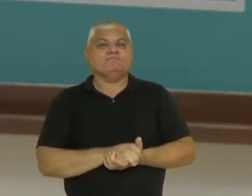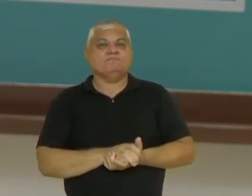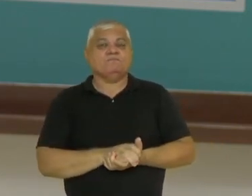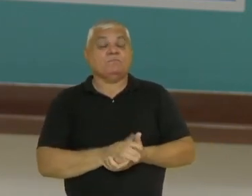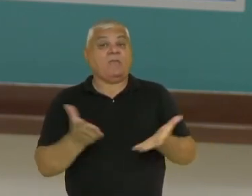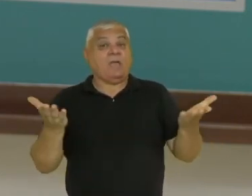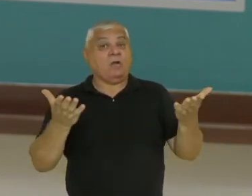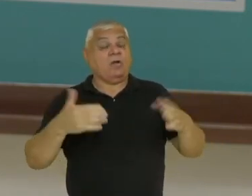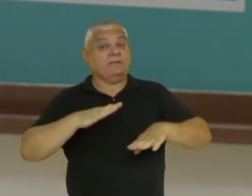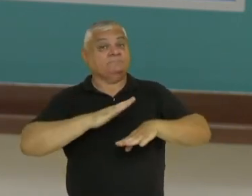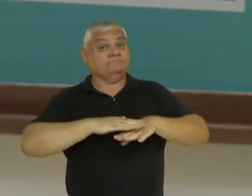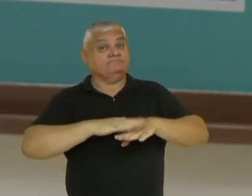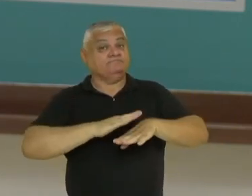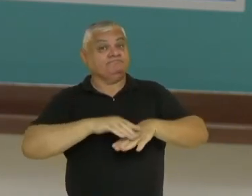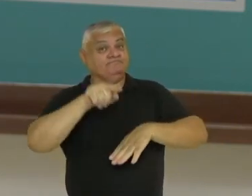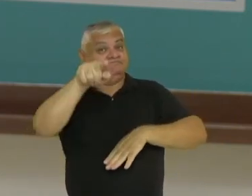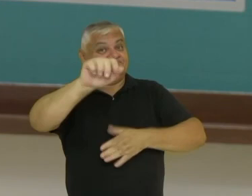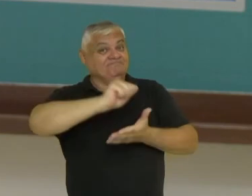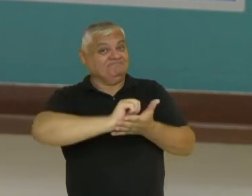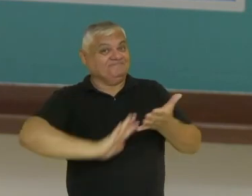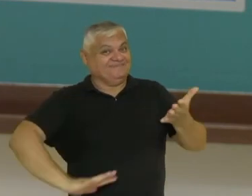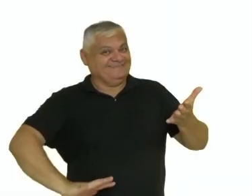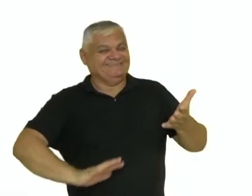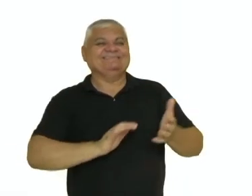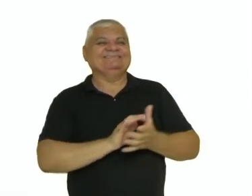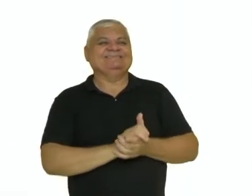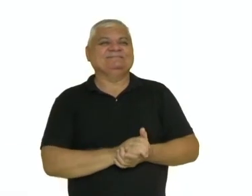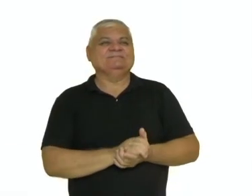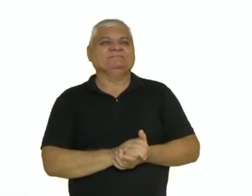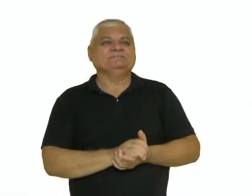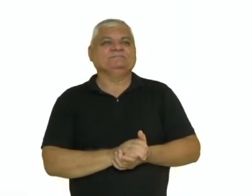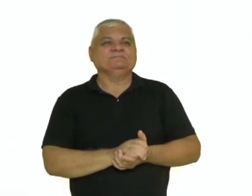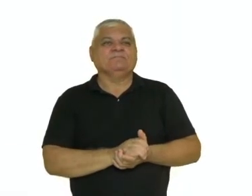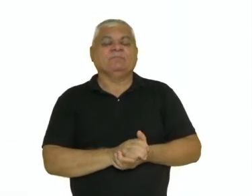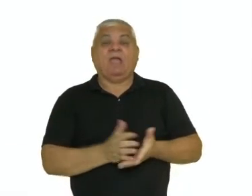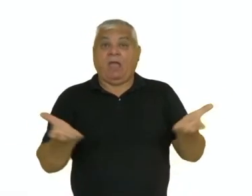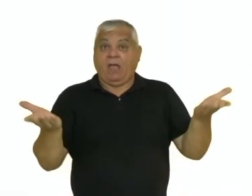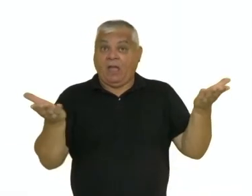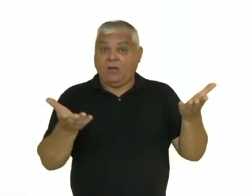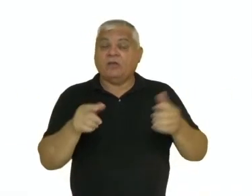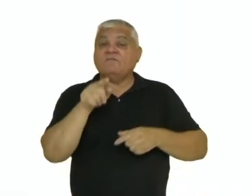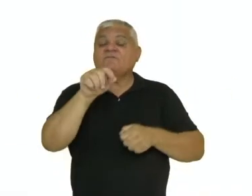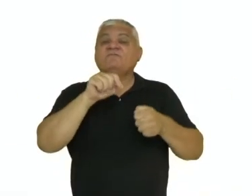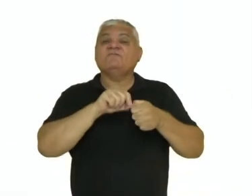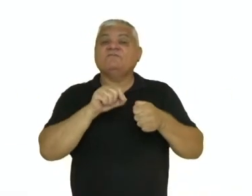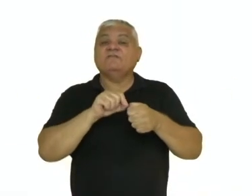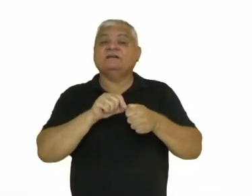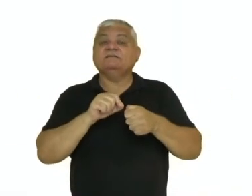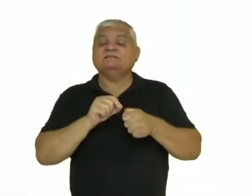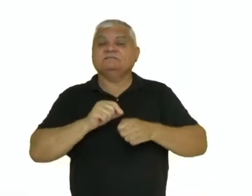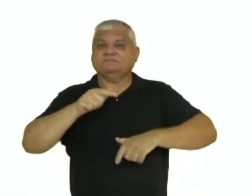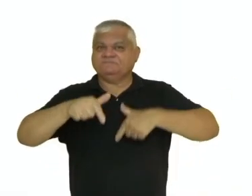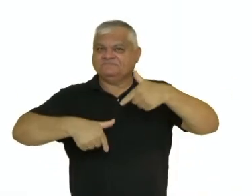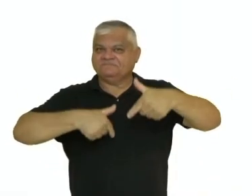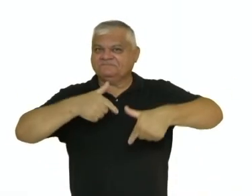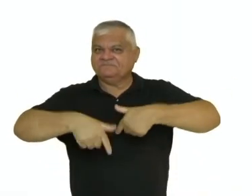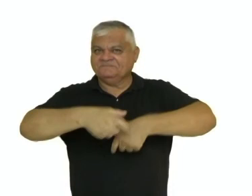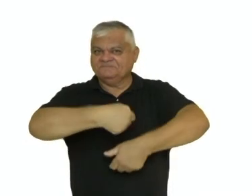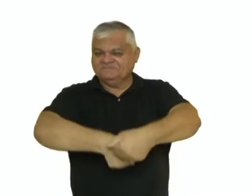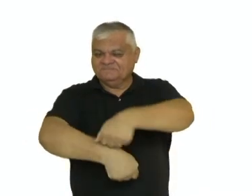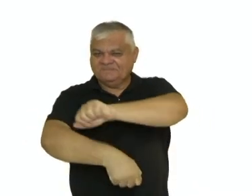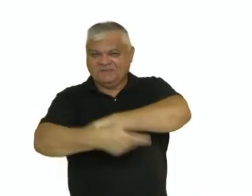Vamos falar um pouquinho aqui de uma atividade mão na massa para vocês? Olha só, nesse momento é hora de vocês colocarem a mão na massa, isso